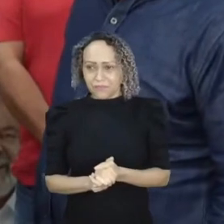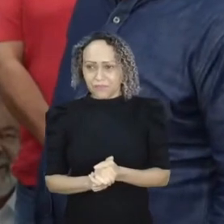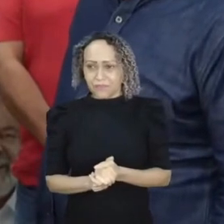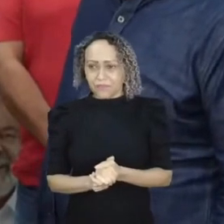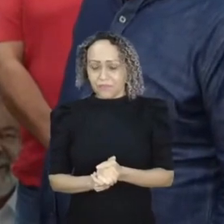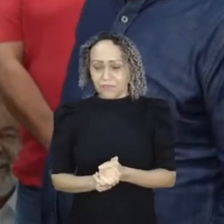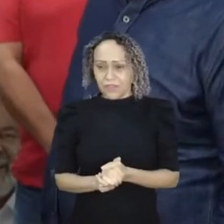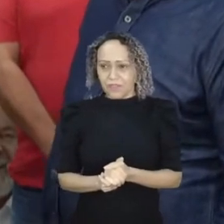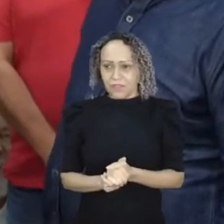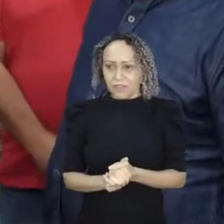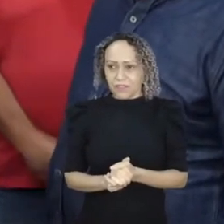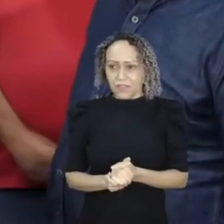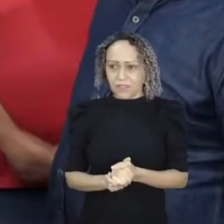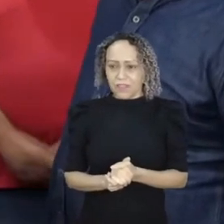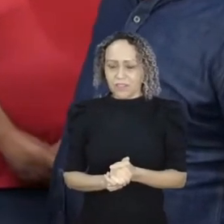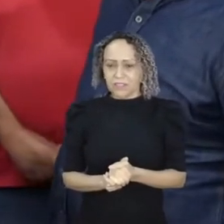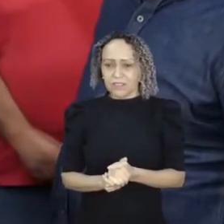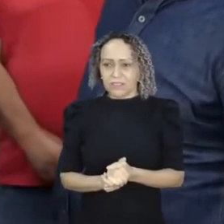com a...